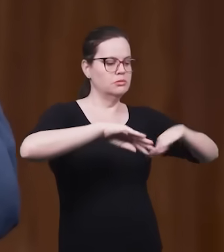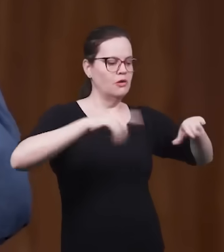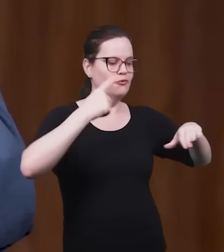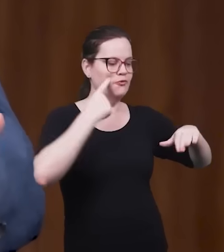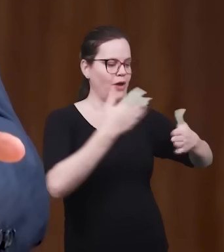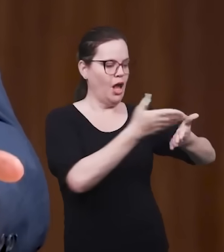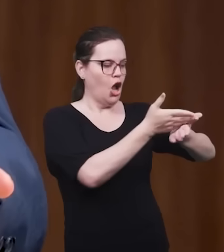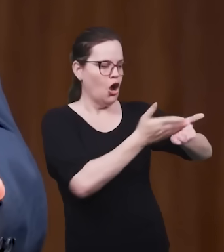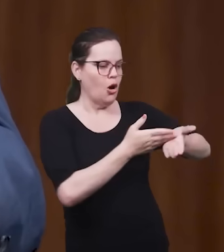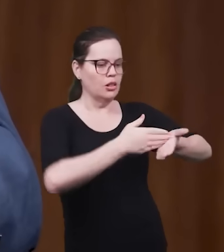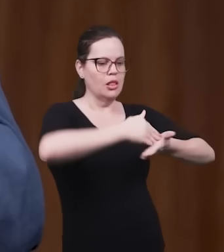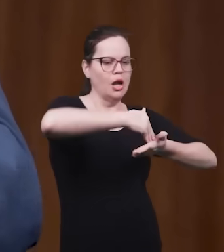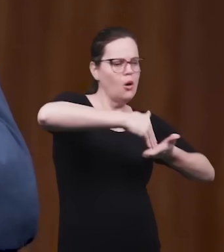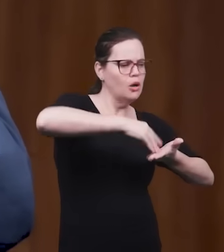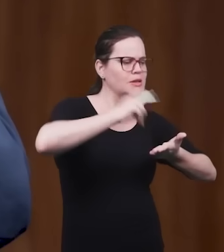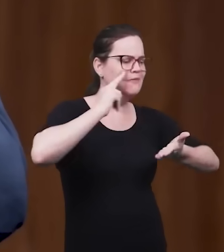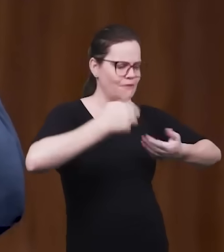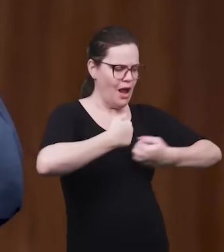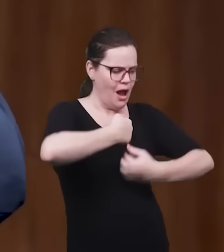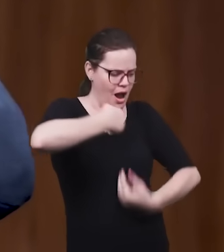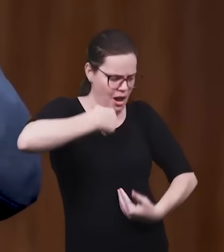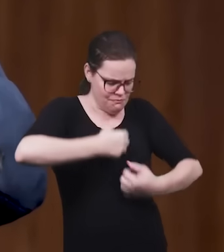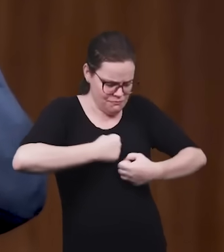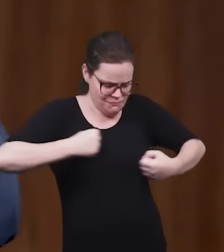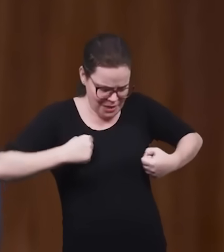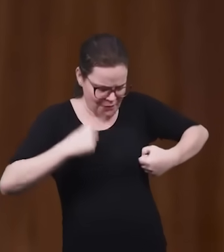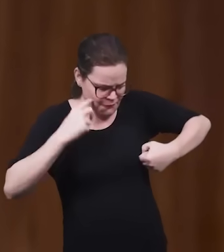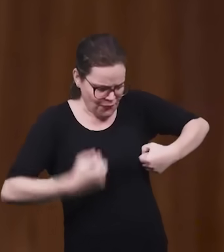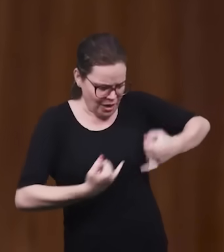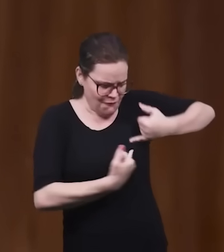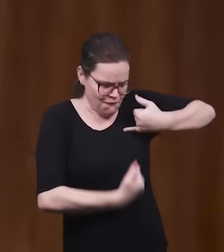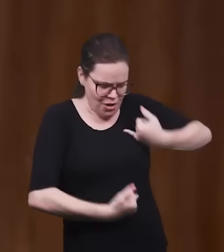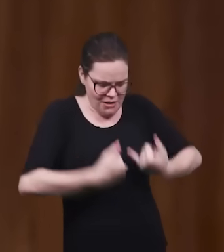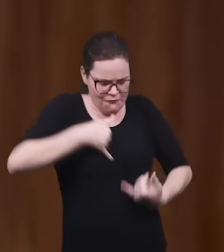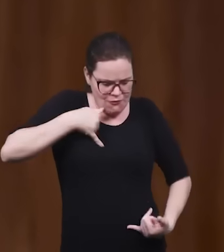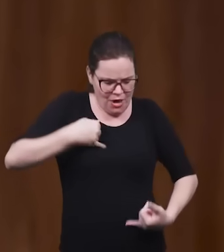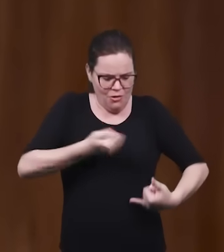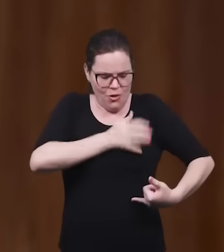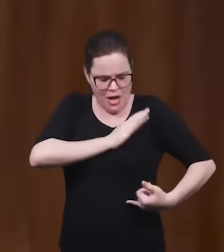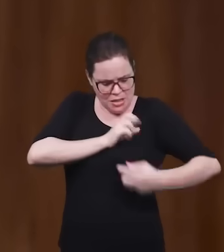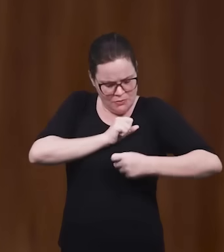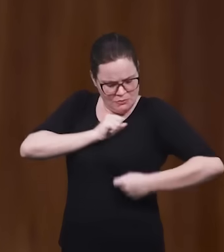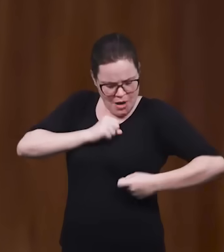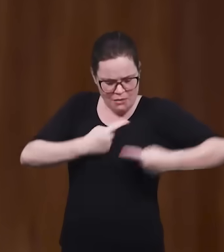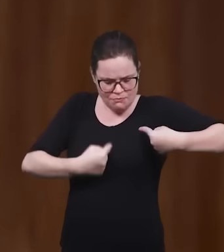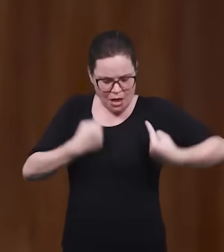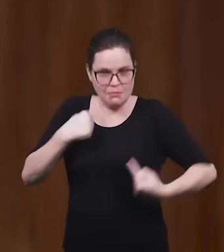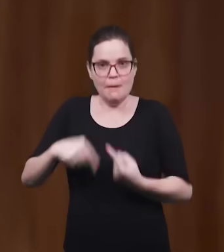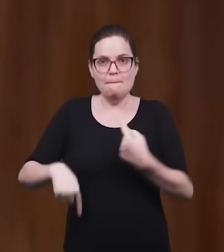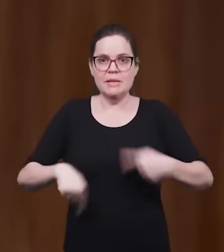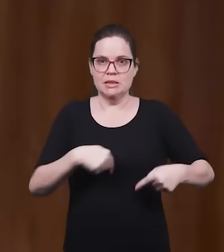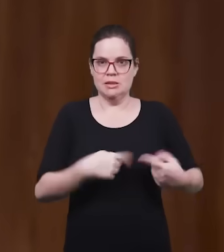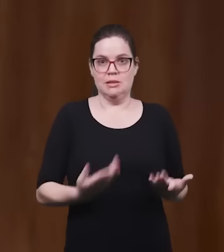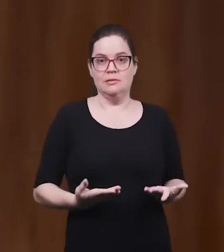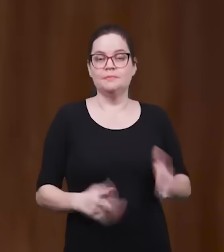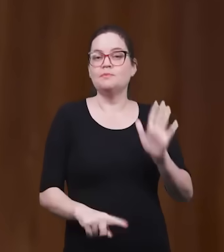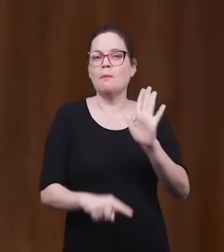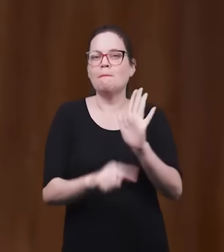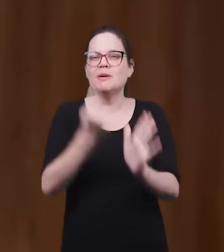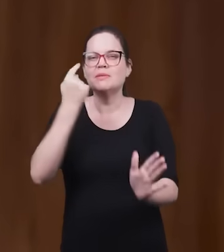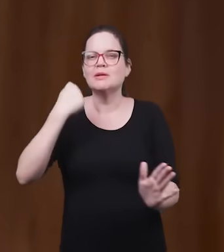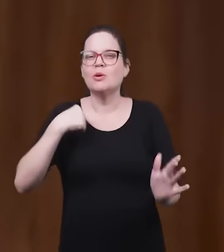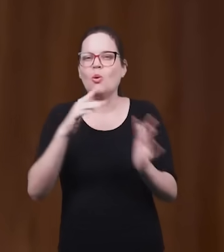dissecar músculo, veia, artéria, nervo e tal. O primeiro contato que eu